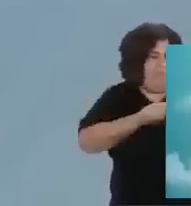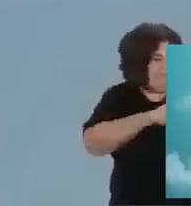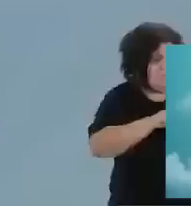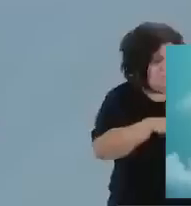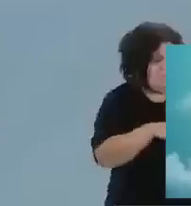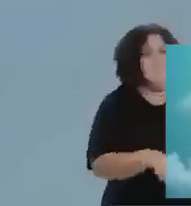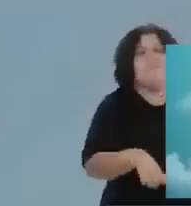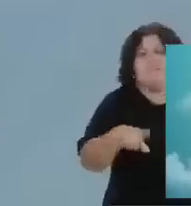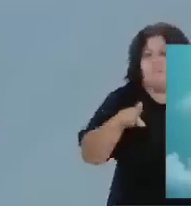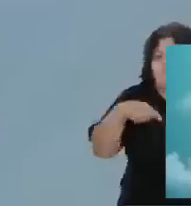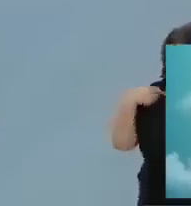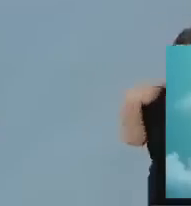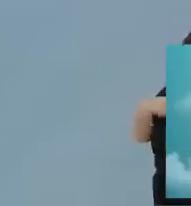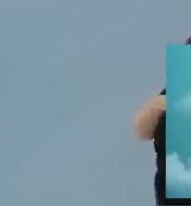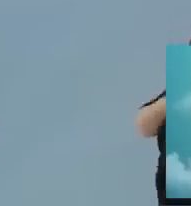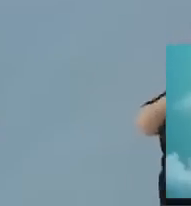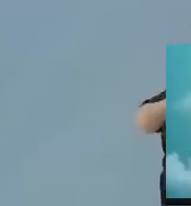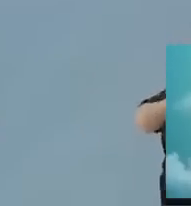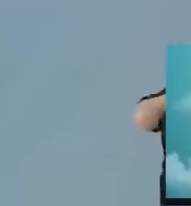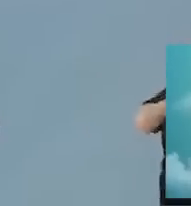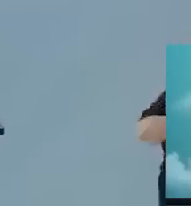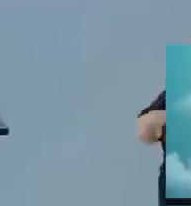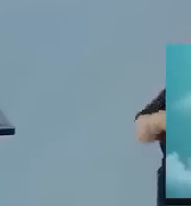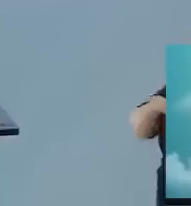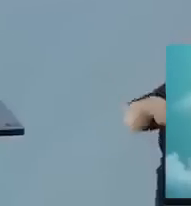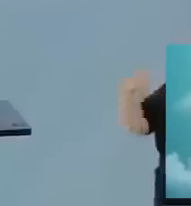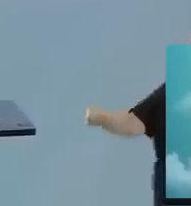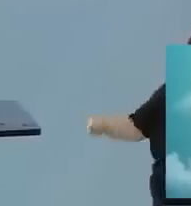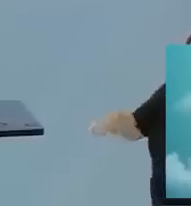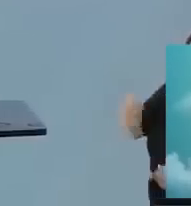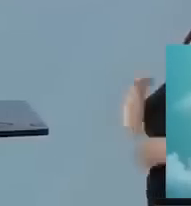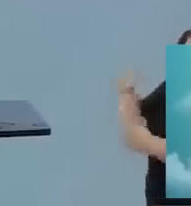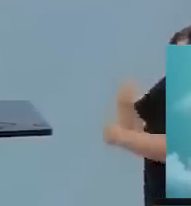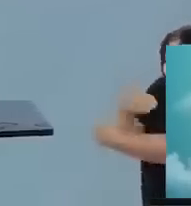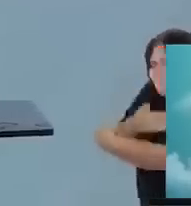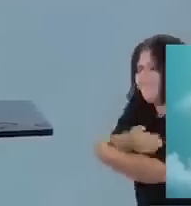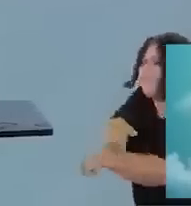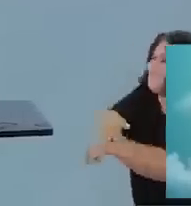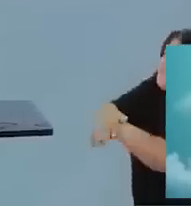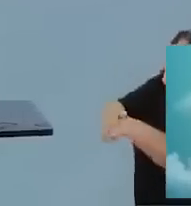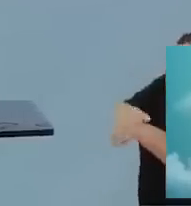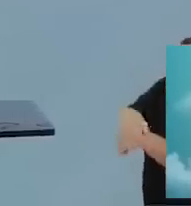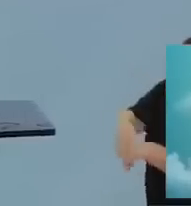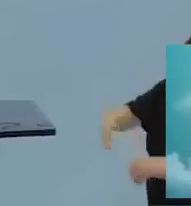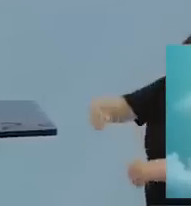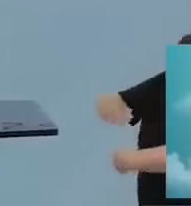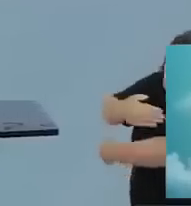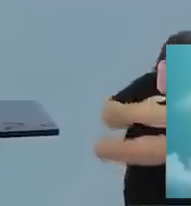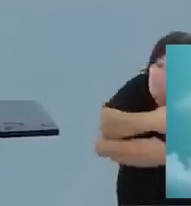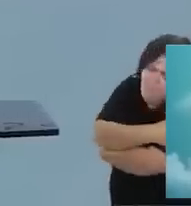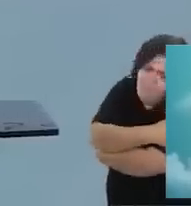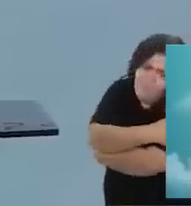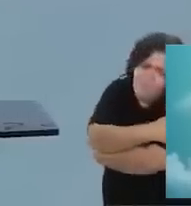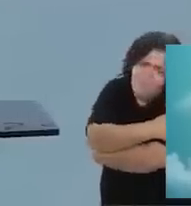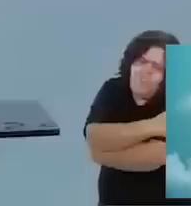Conversei, orei com ele, ao término eu dei um abraço nele, sabe aquele abraço de 2 minutos?